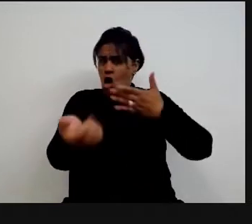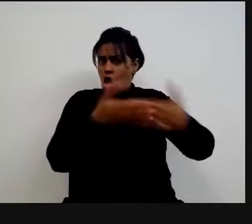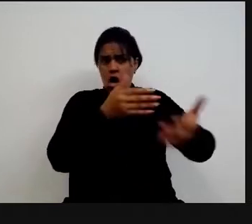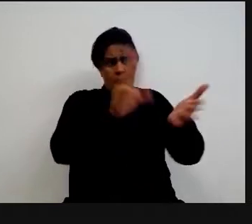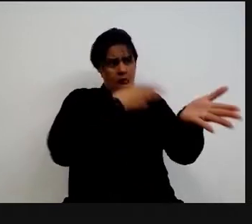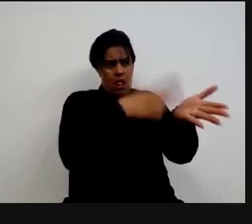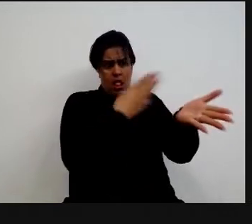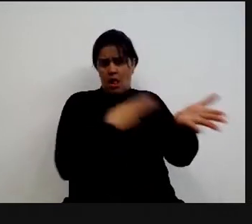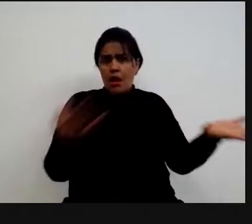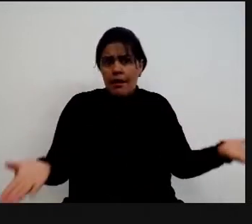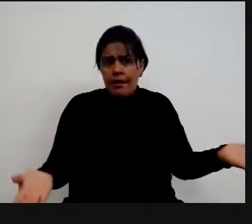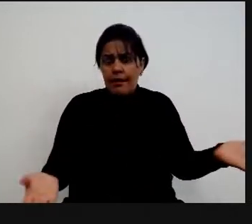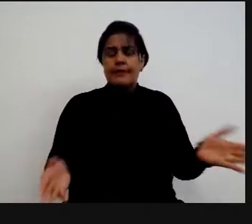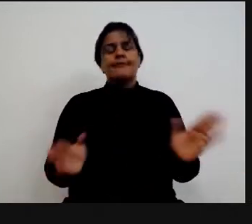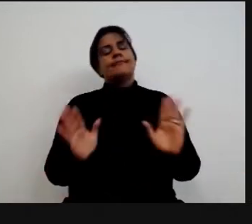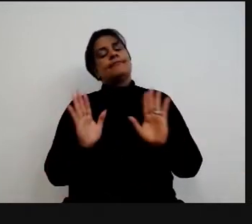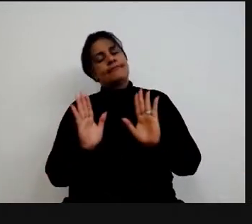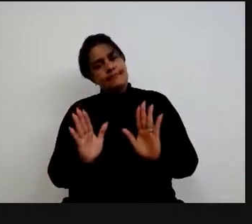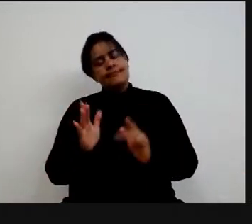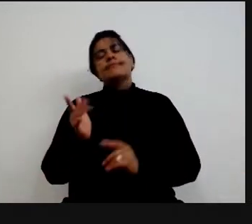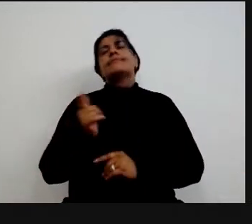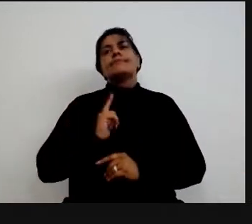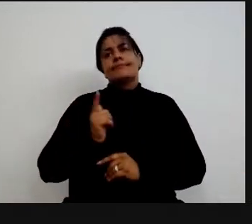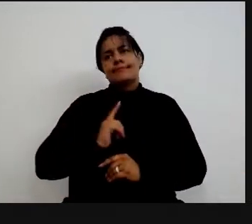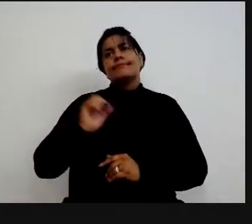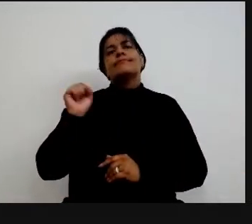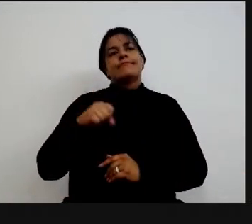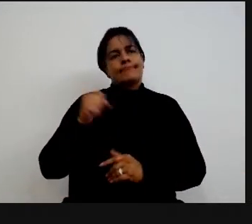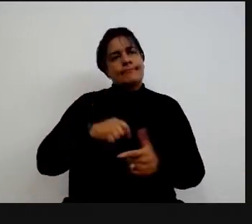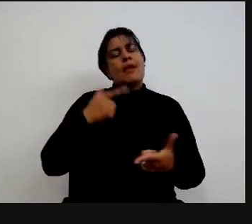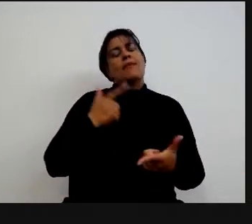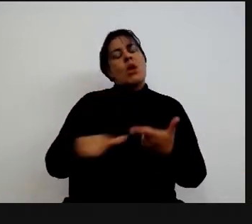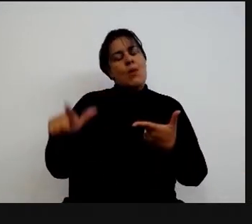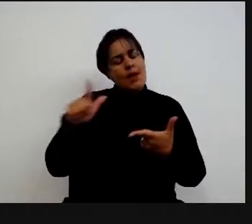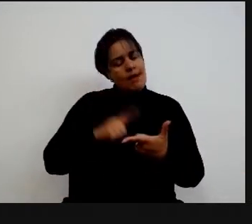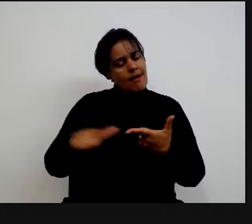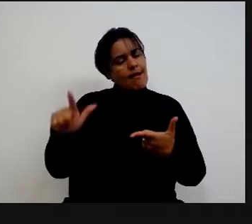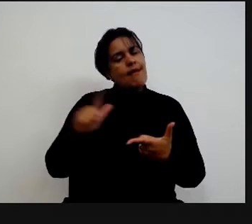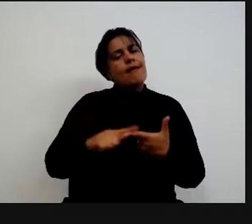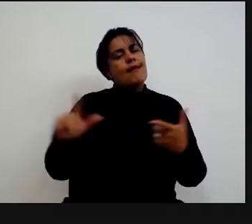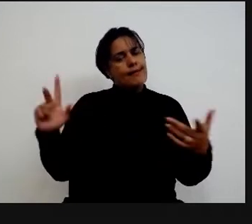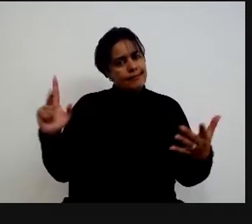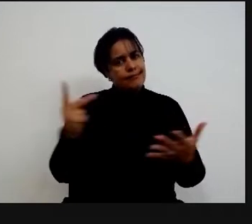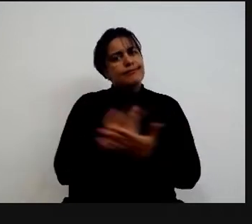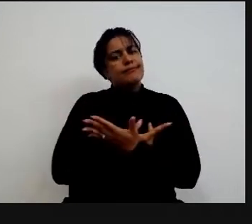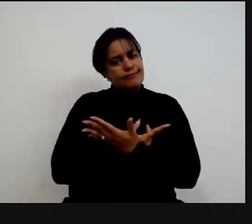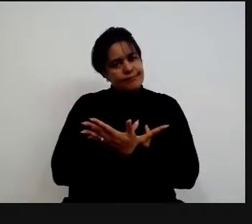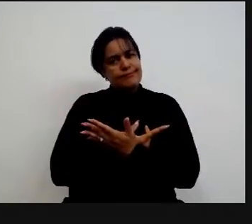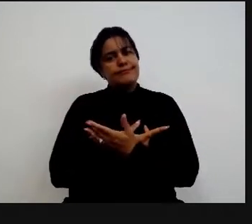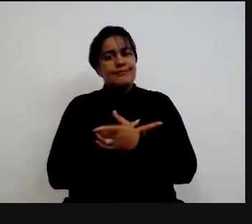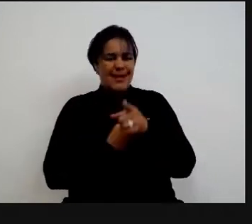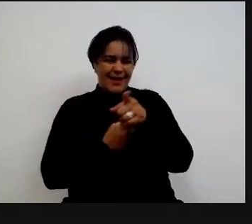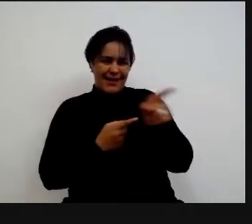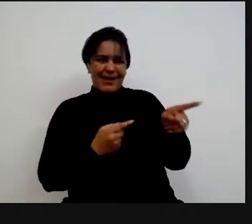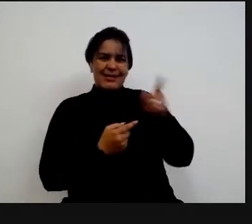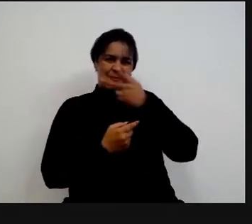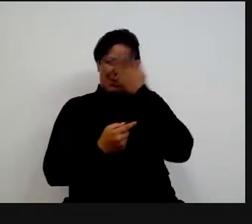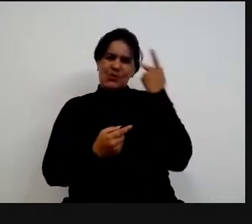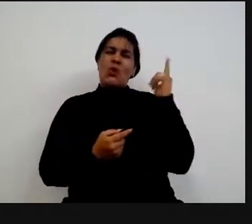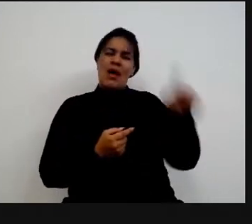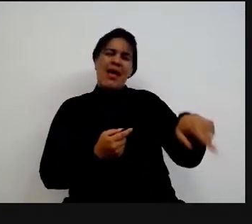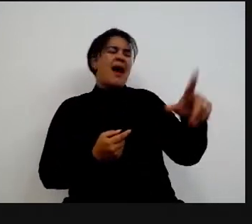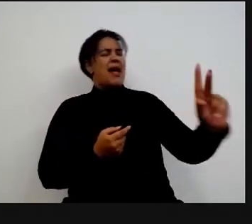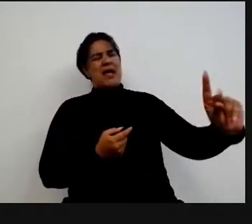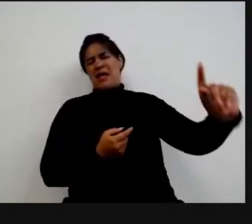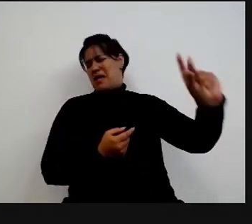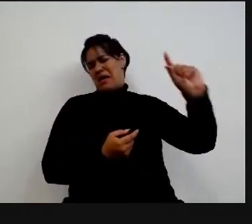qualquer momento. Então, a gente teve, sim, muito problema nos jurássicos, que se autodenominavam, eu sou